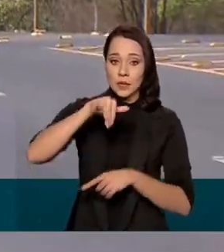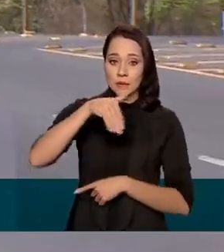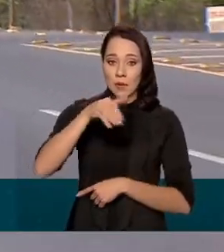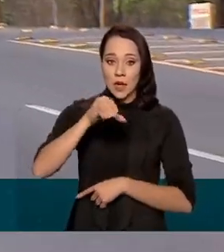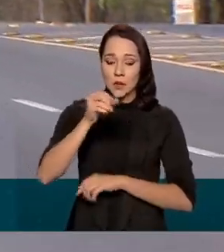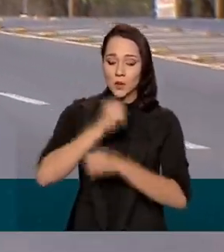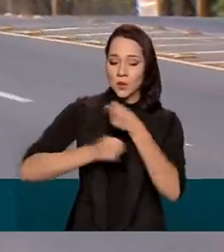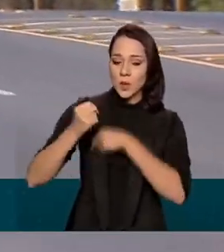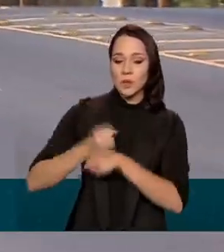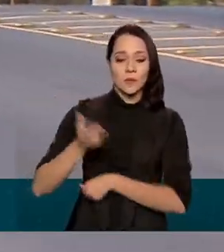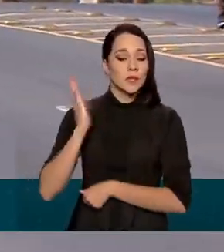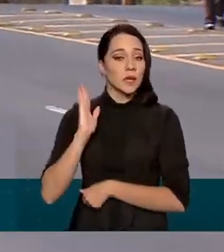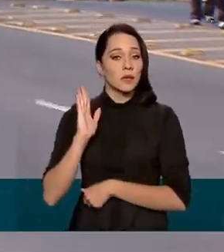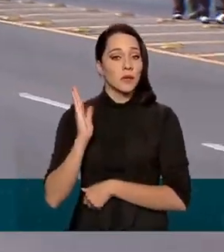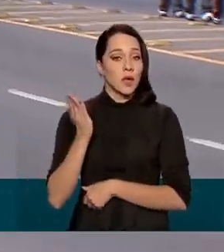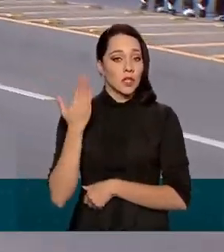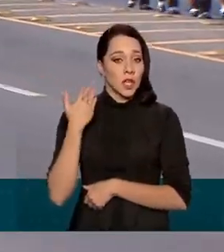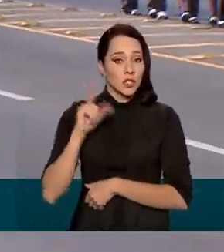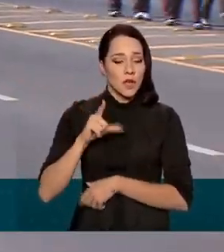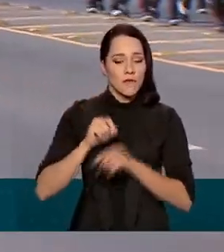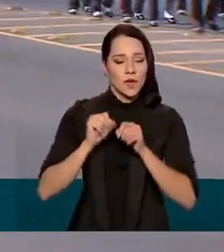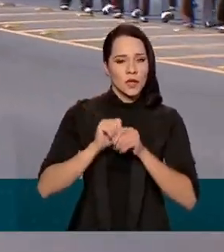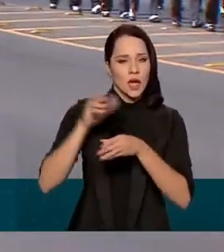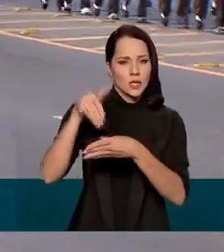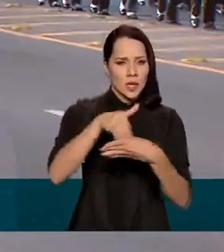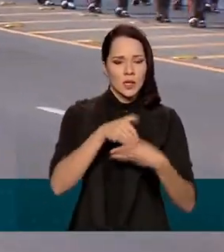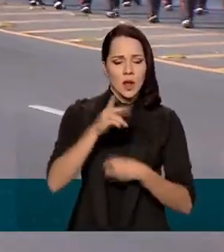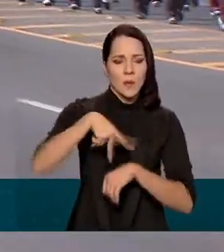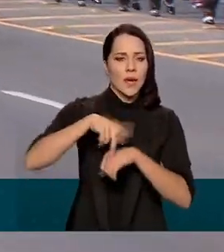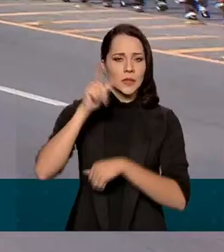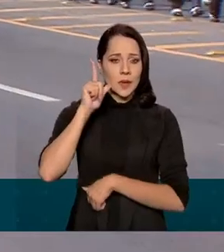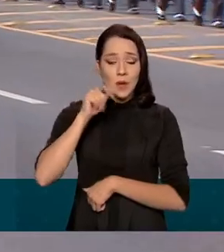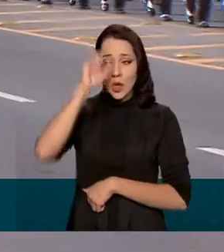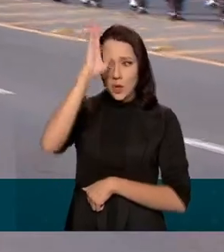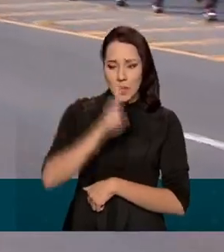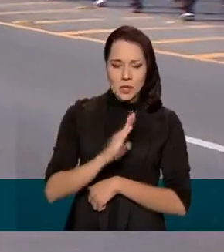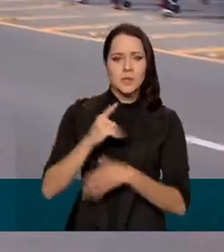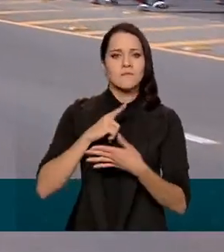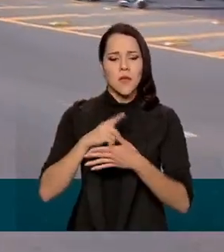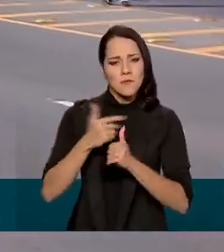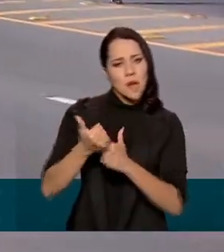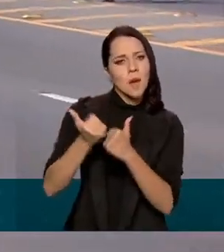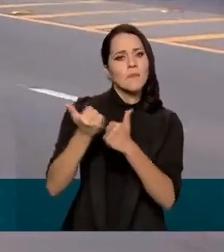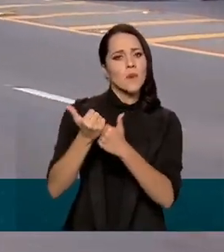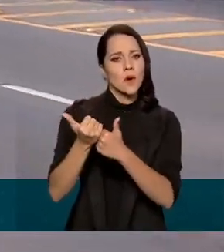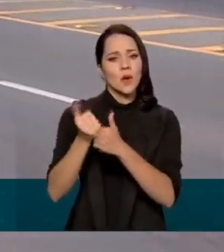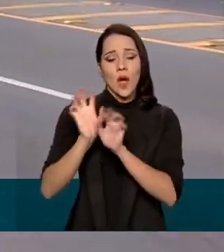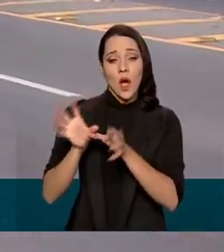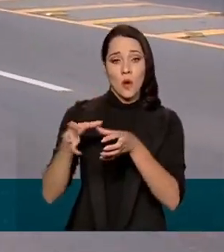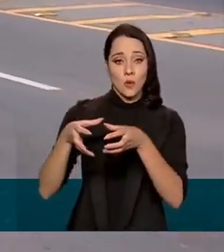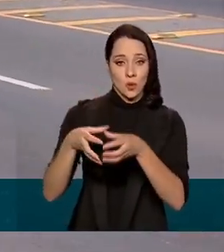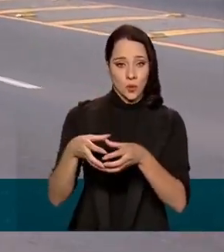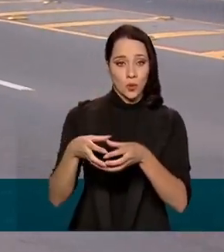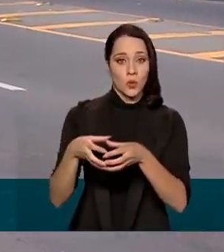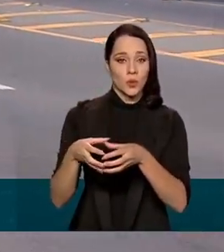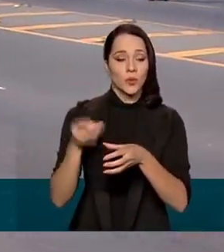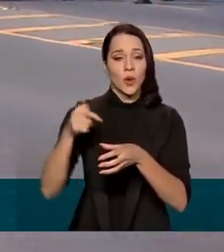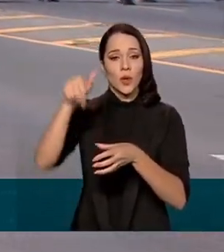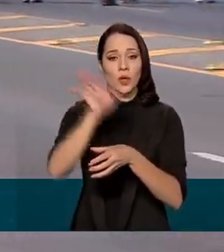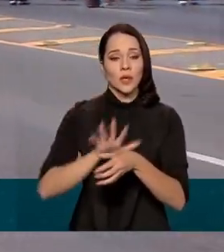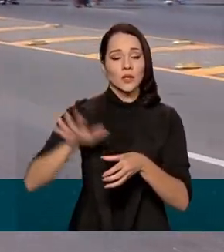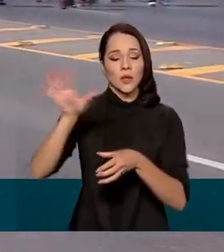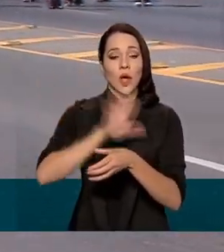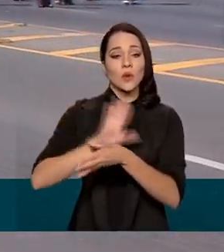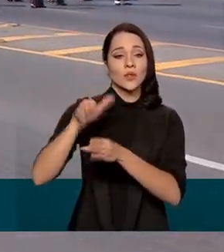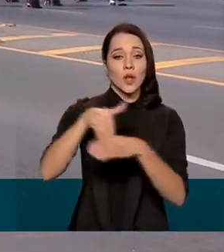passado, foram realizadas as eleições legislativas na Guiné-Bissau e o Brasil prestou um apoio à Comissão Nacional